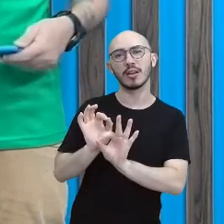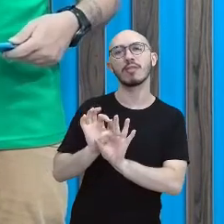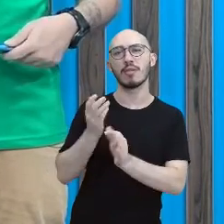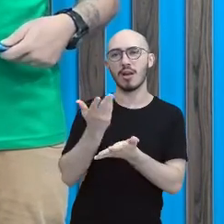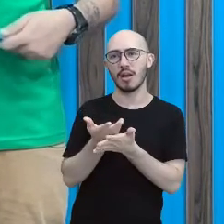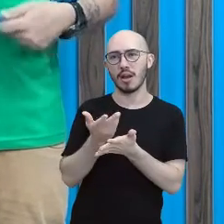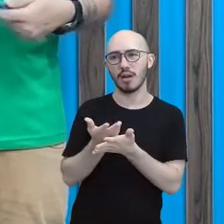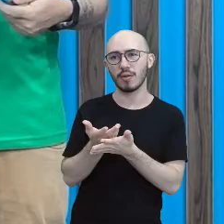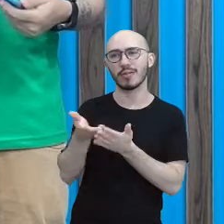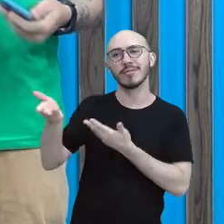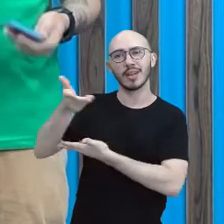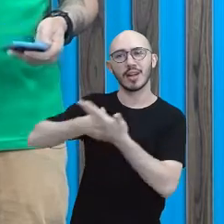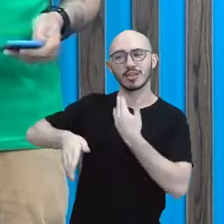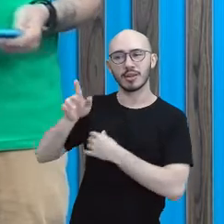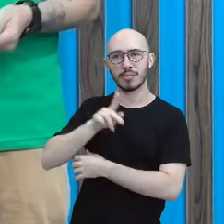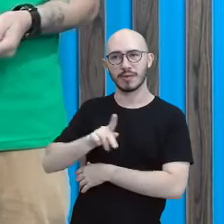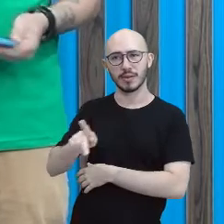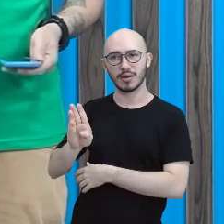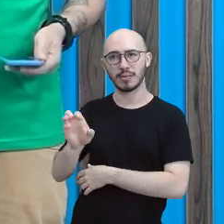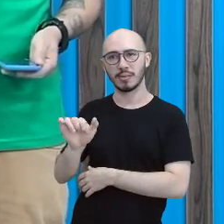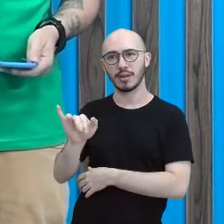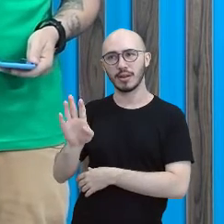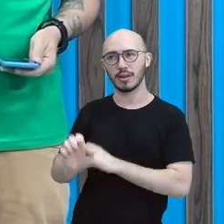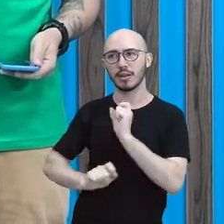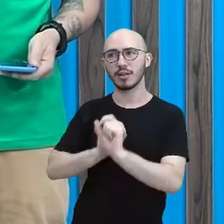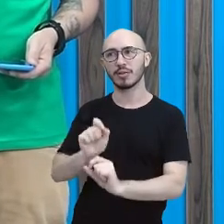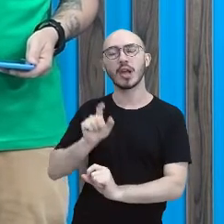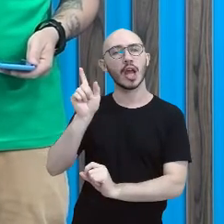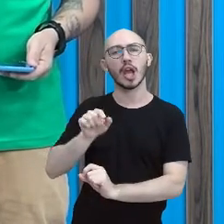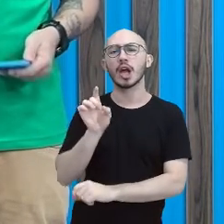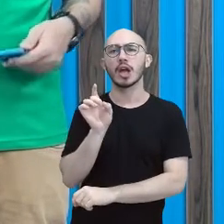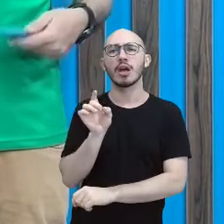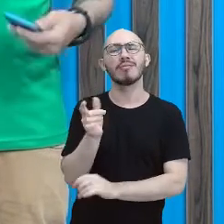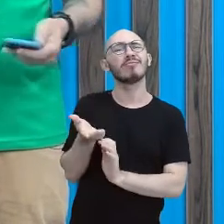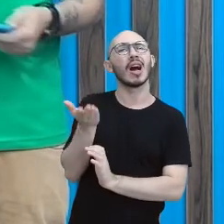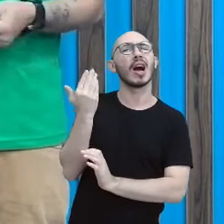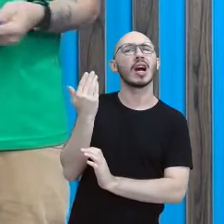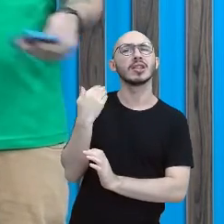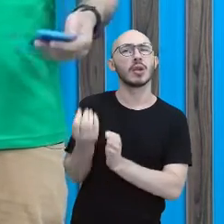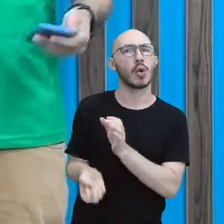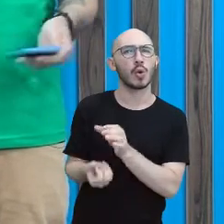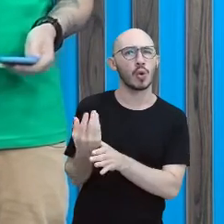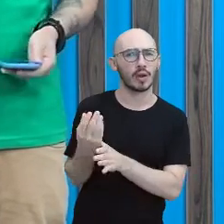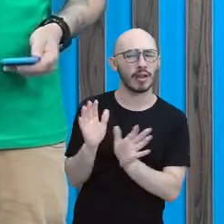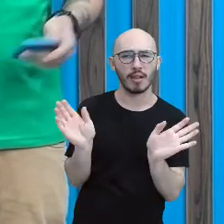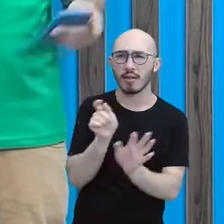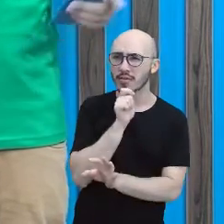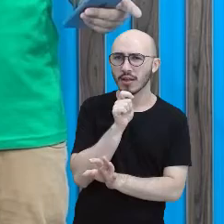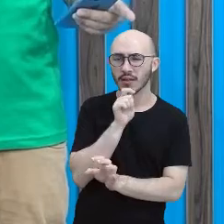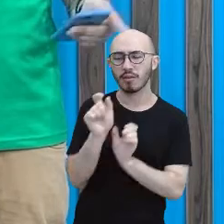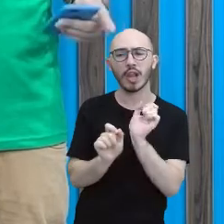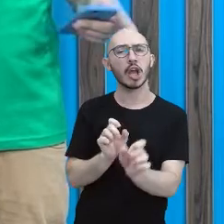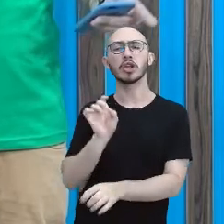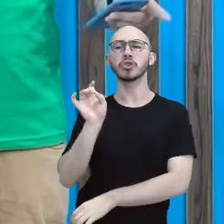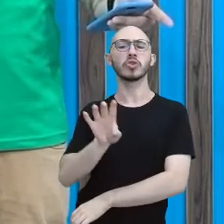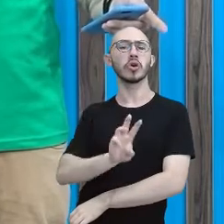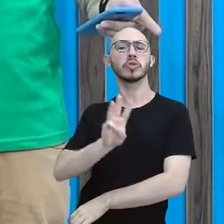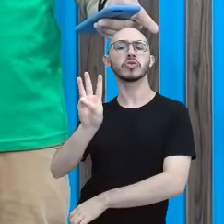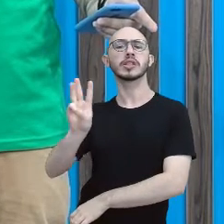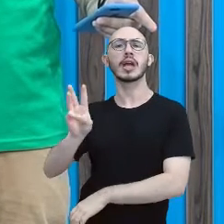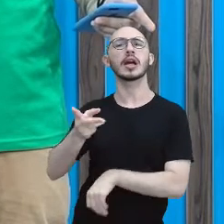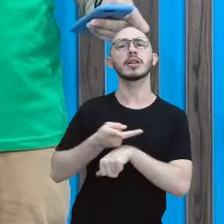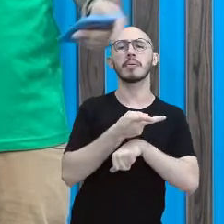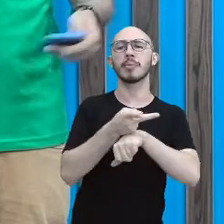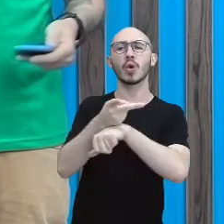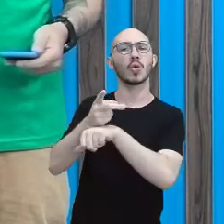Briane, que no surgimento do Google, o Google era apenas um site de buscas. E ele, vamos chamar assim, tirar uma onda com